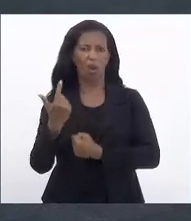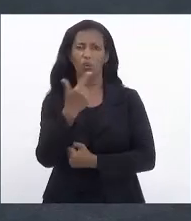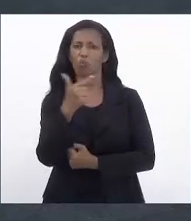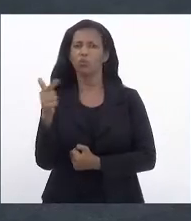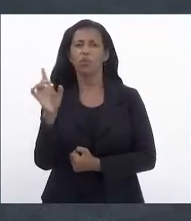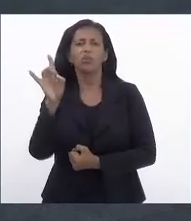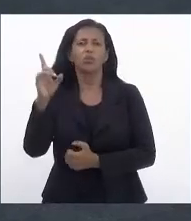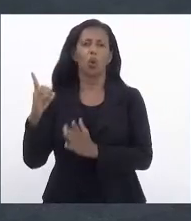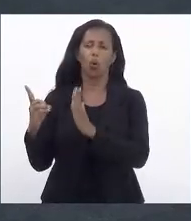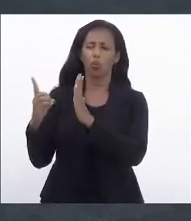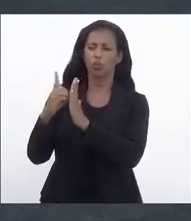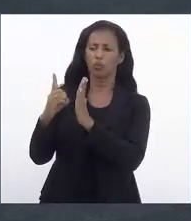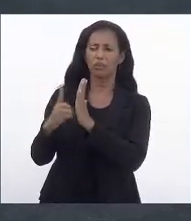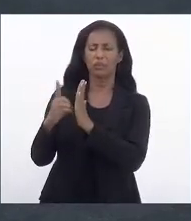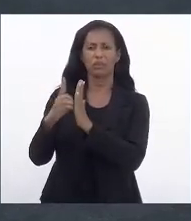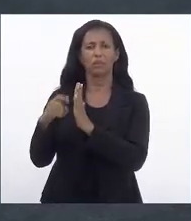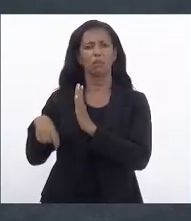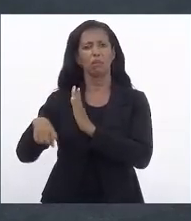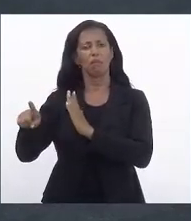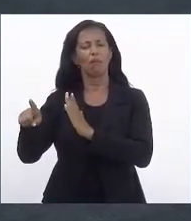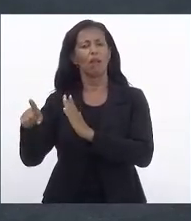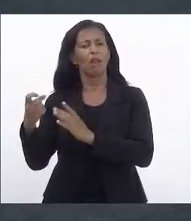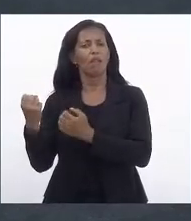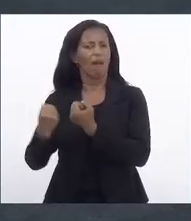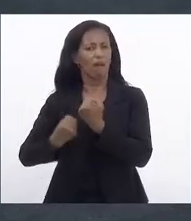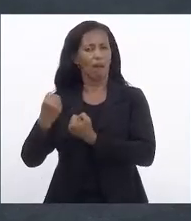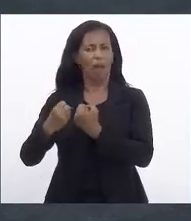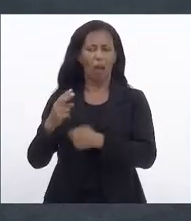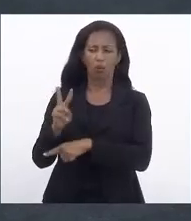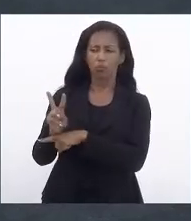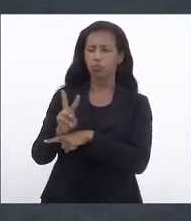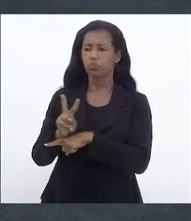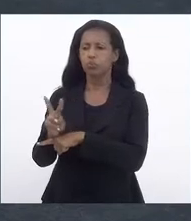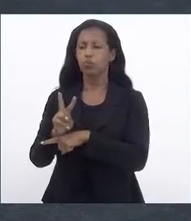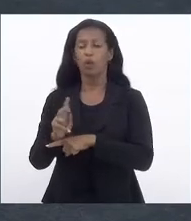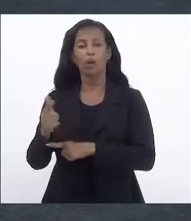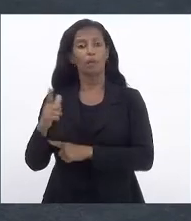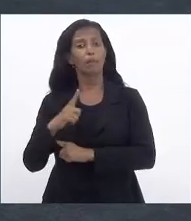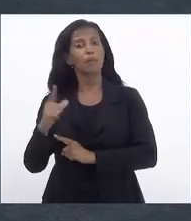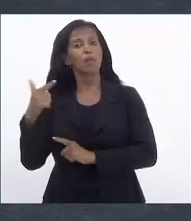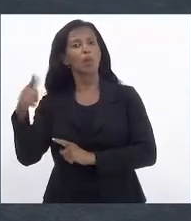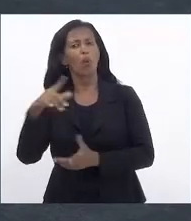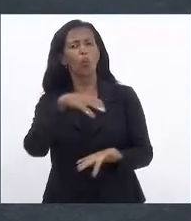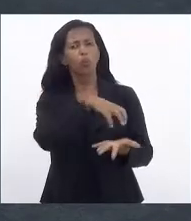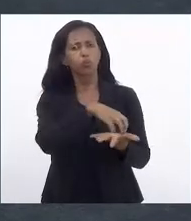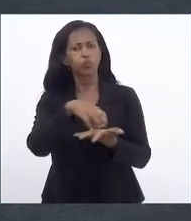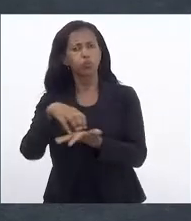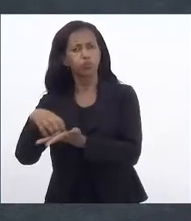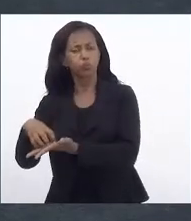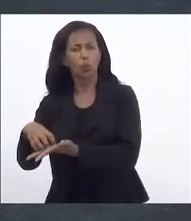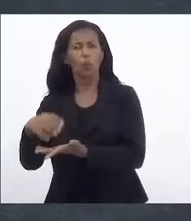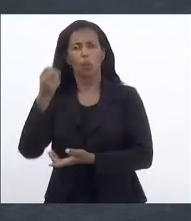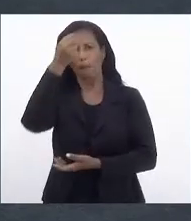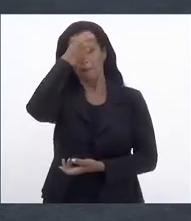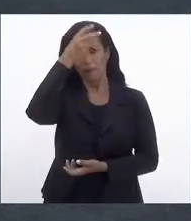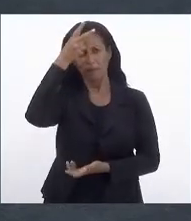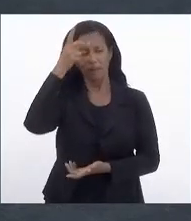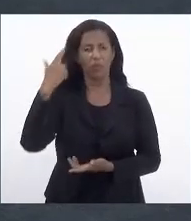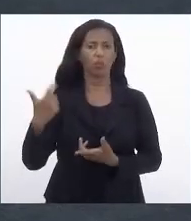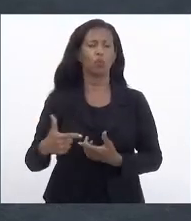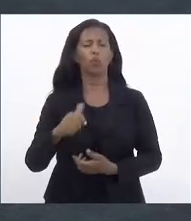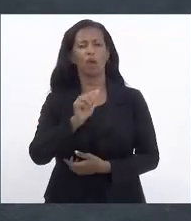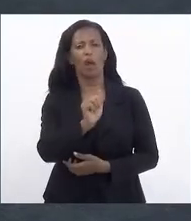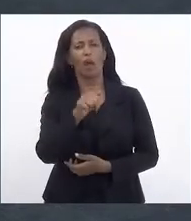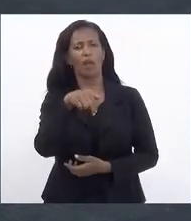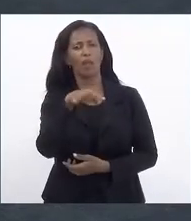levar os seus veículos para fazer investoria mas tem uma série de outros órgãos como as prefeituras locais a